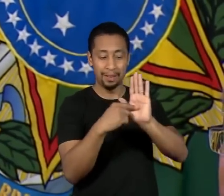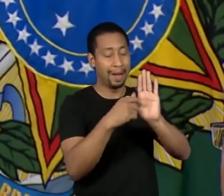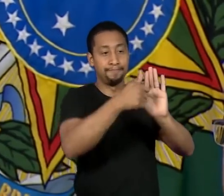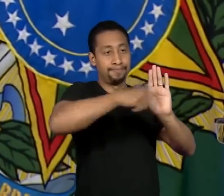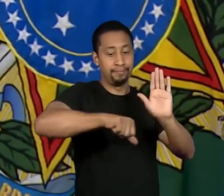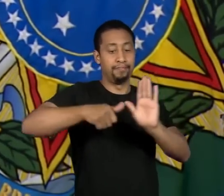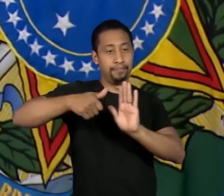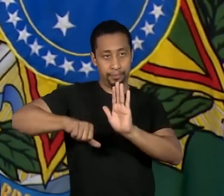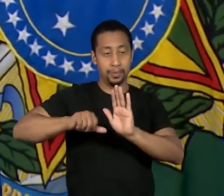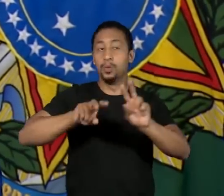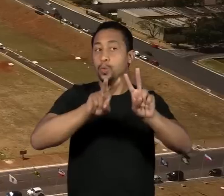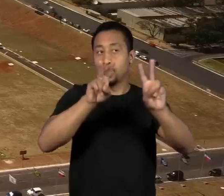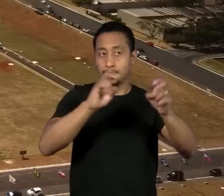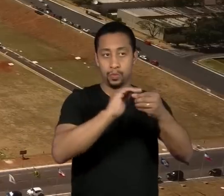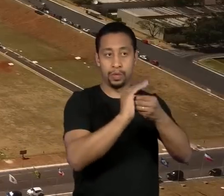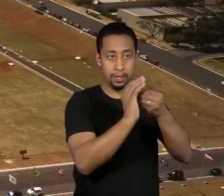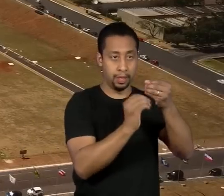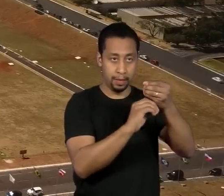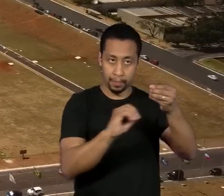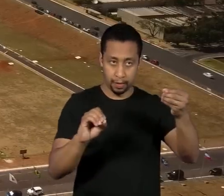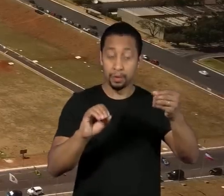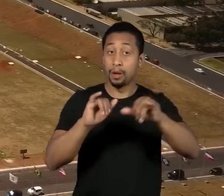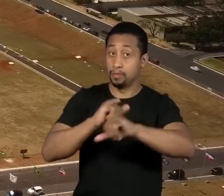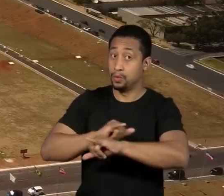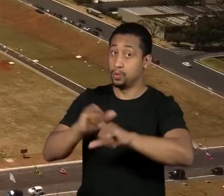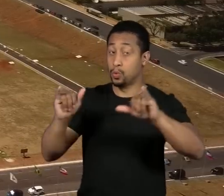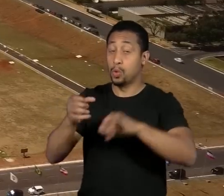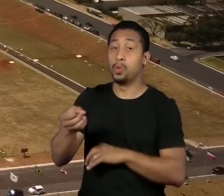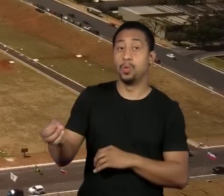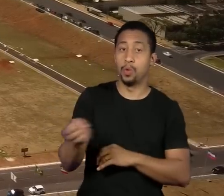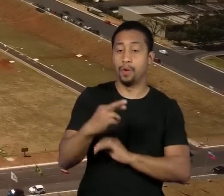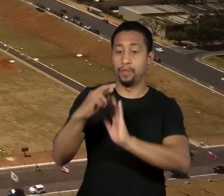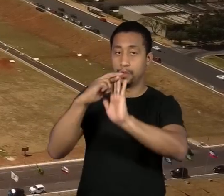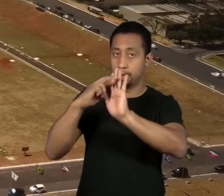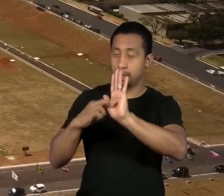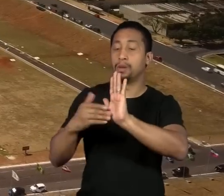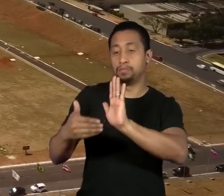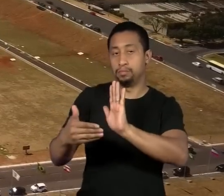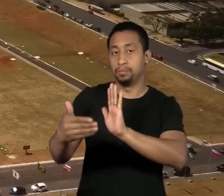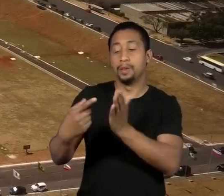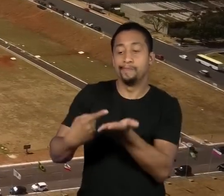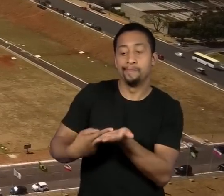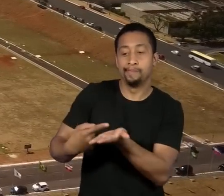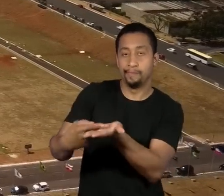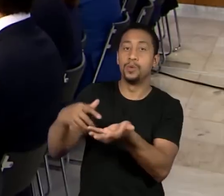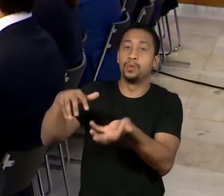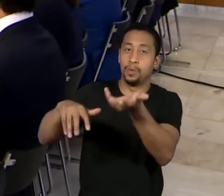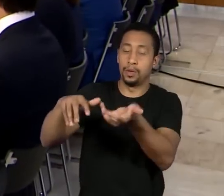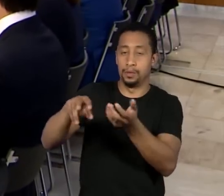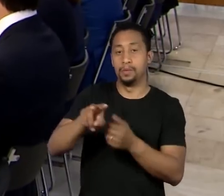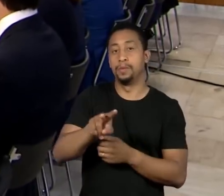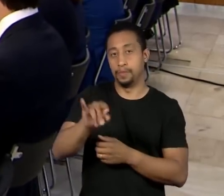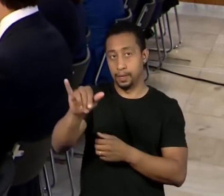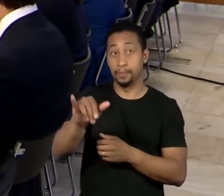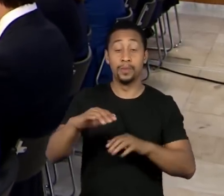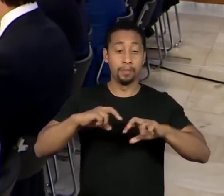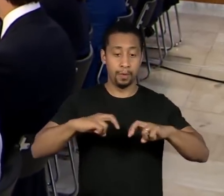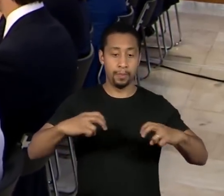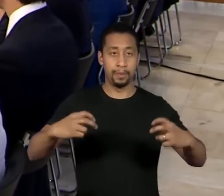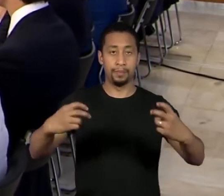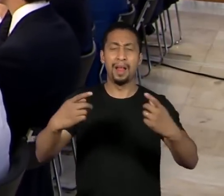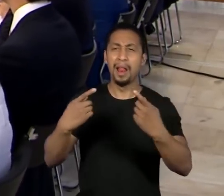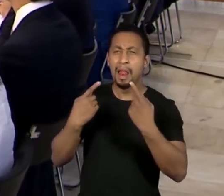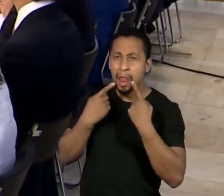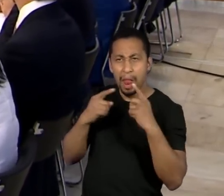do saneamento básico e publica novas regras, após acordo com o Congresso. Parlamentares reclamavam